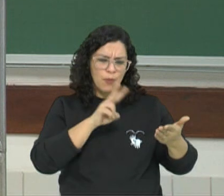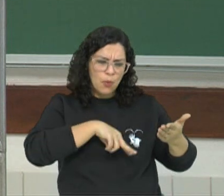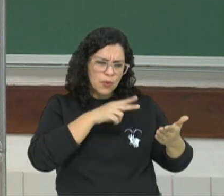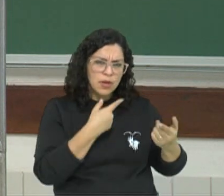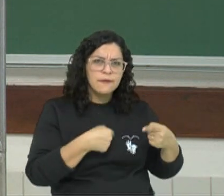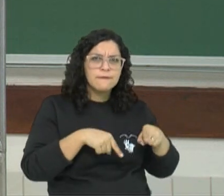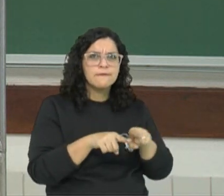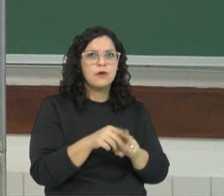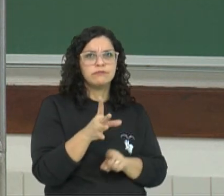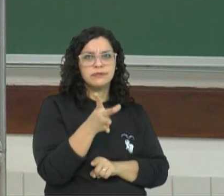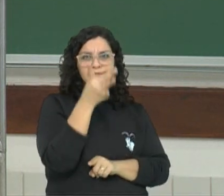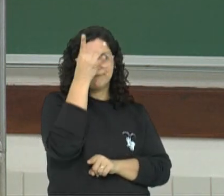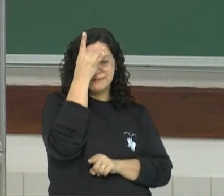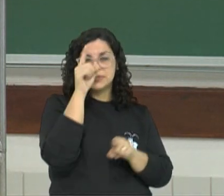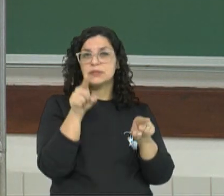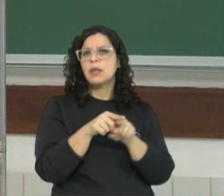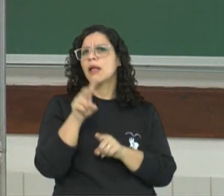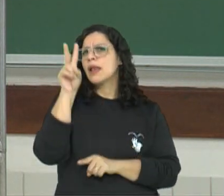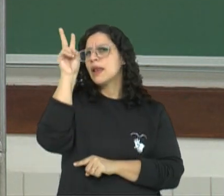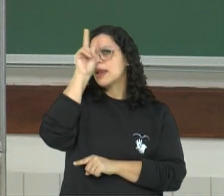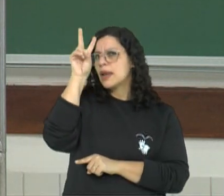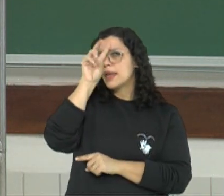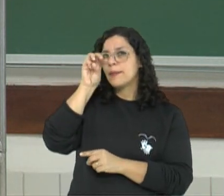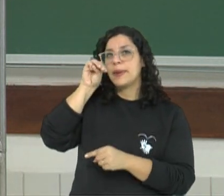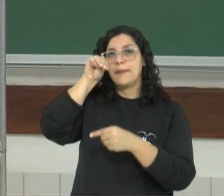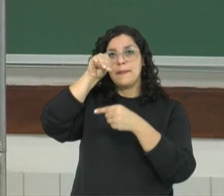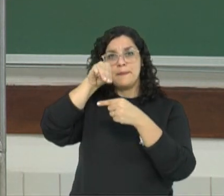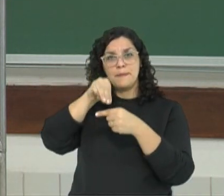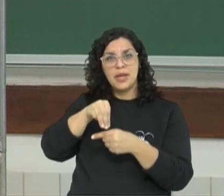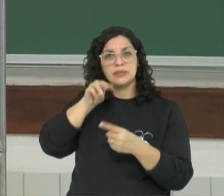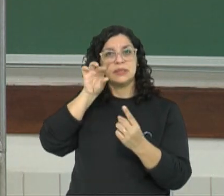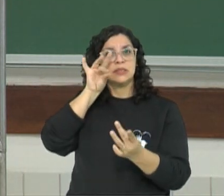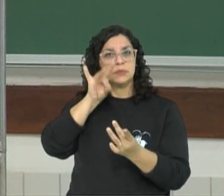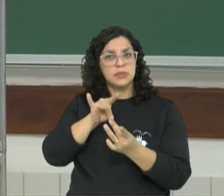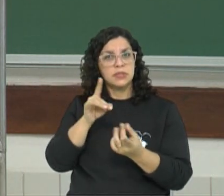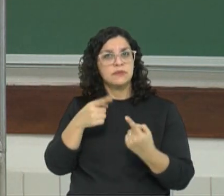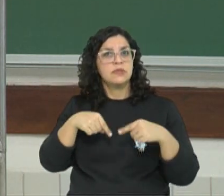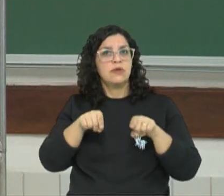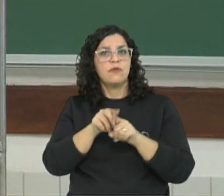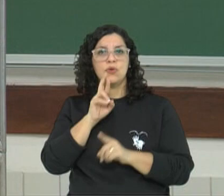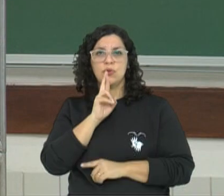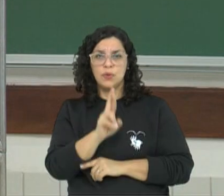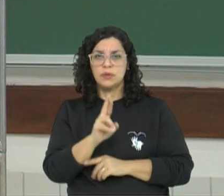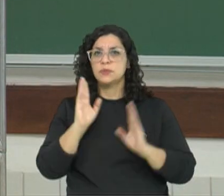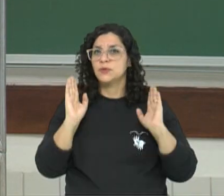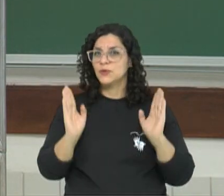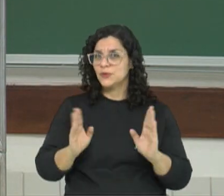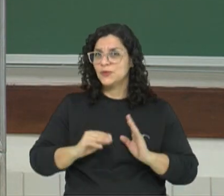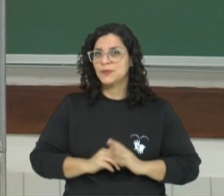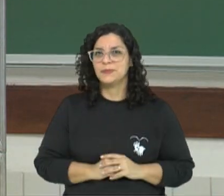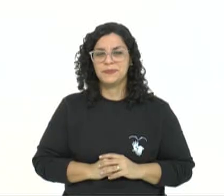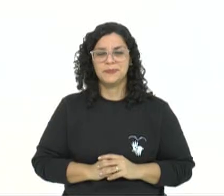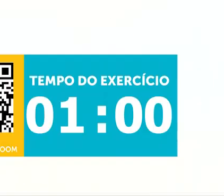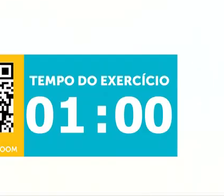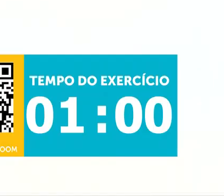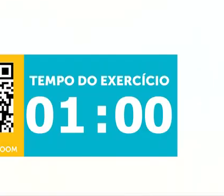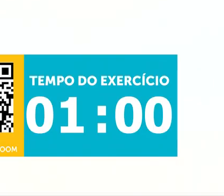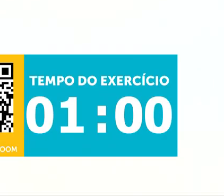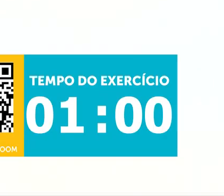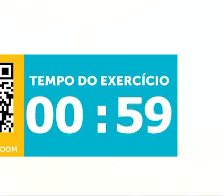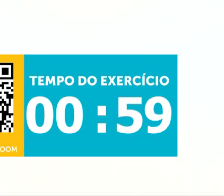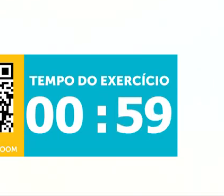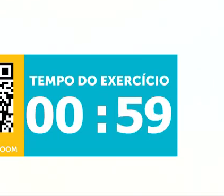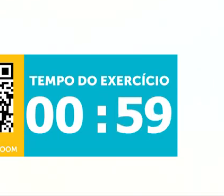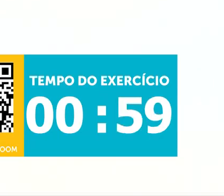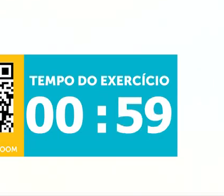aqui, certo? Lembre-se o que é massa específica e daqui a pouco a gente responde essa questão para vocês.